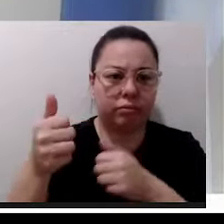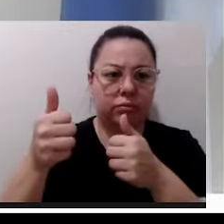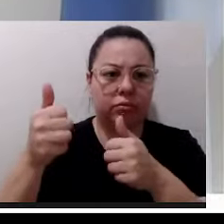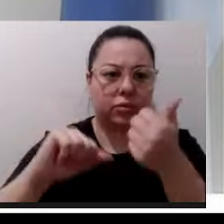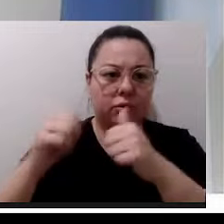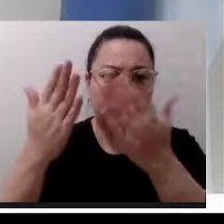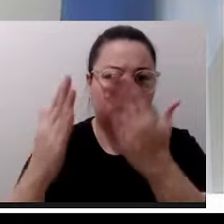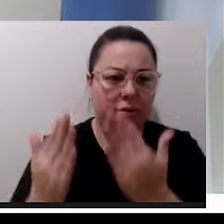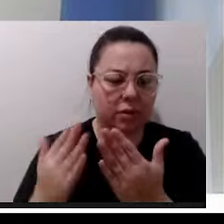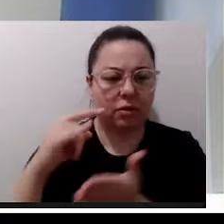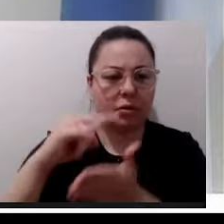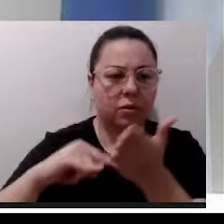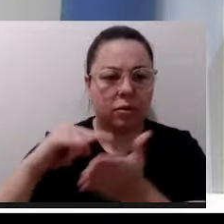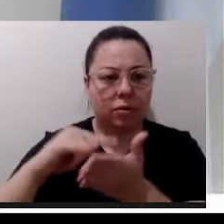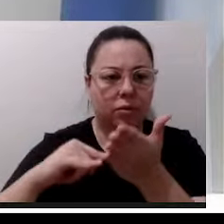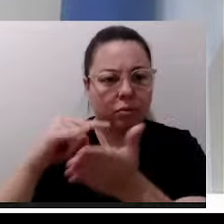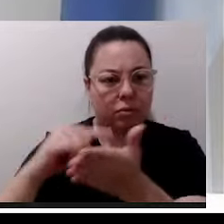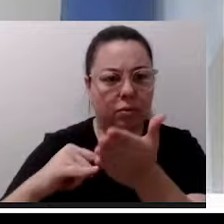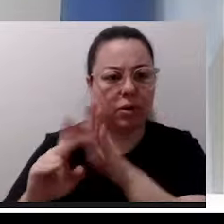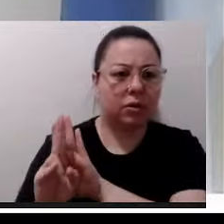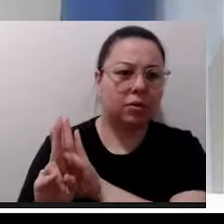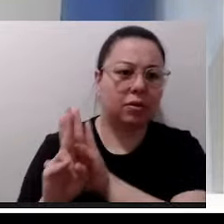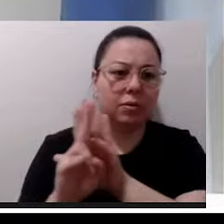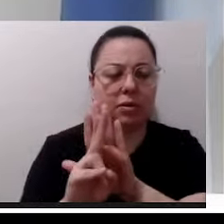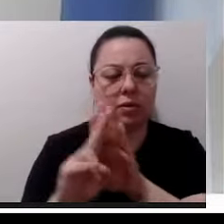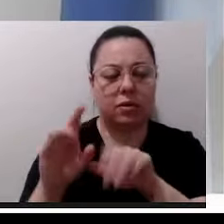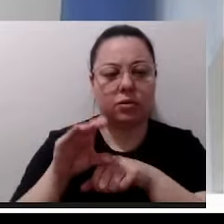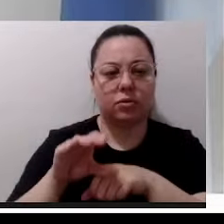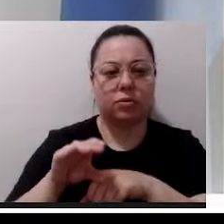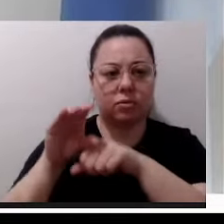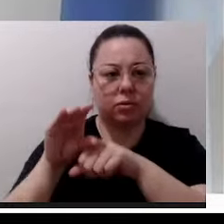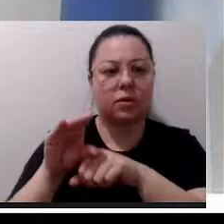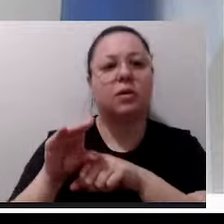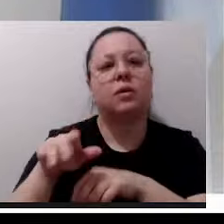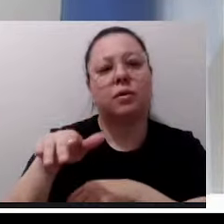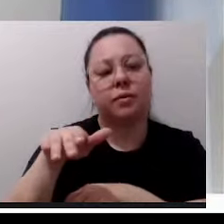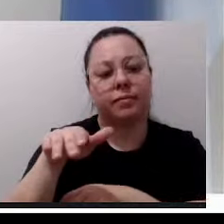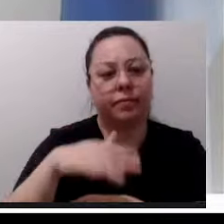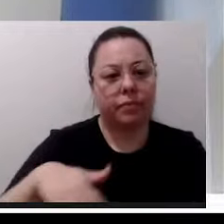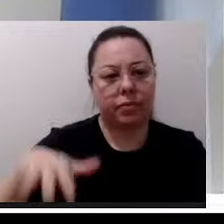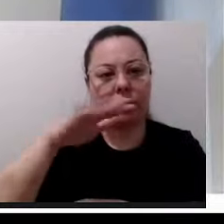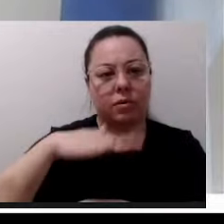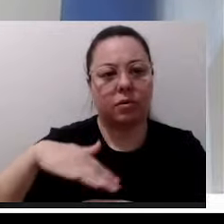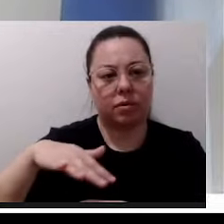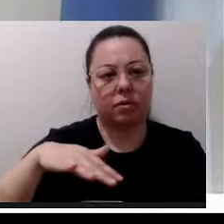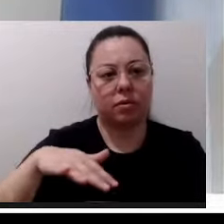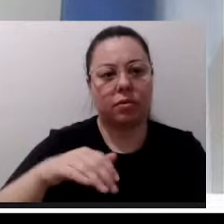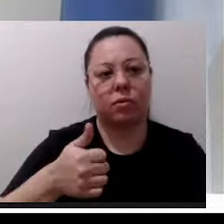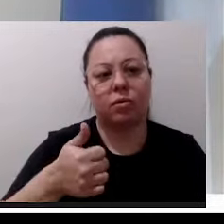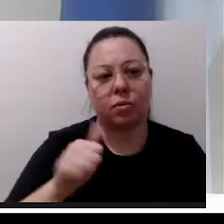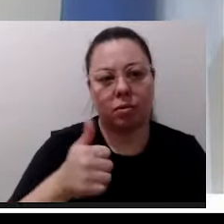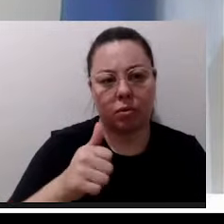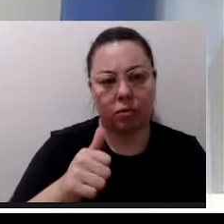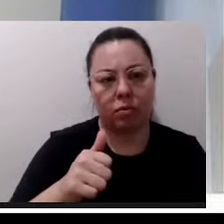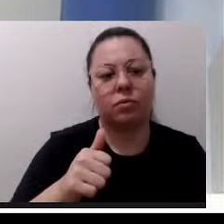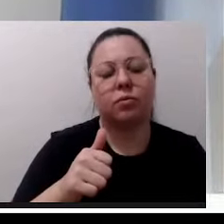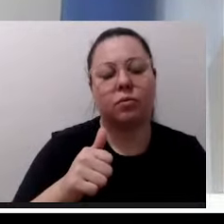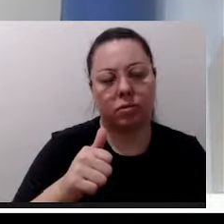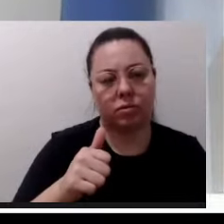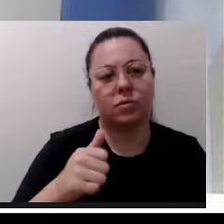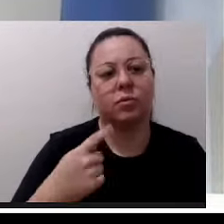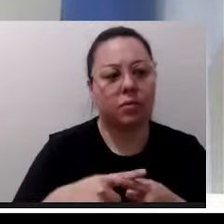Documental o representante do Conselho de Zonas Eleitoral, CONZE, por já haver